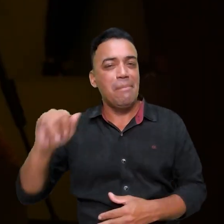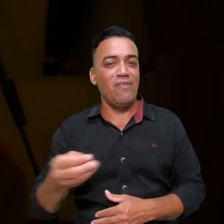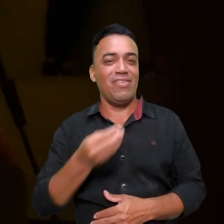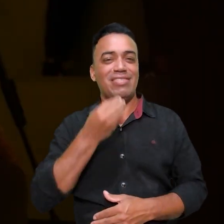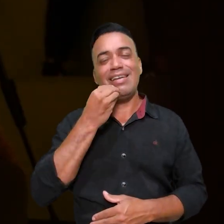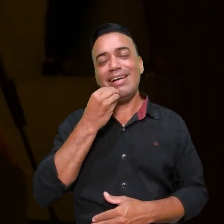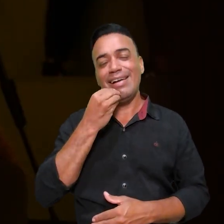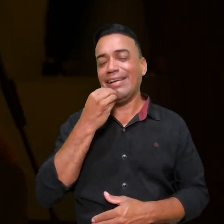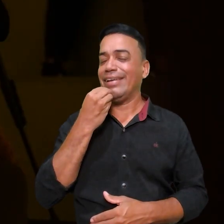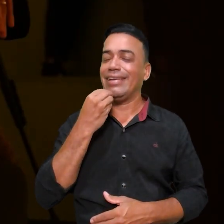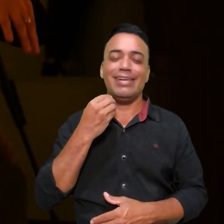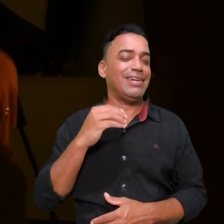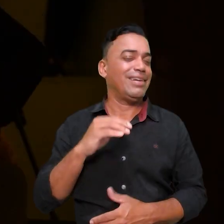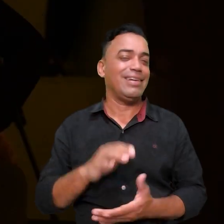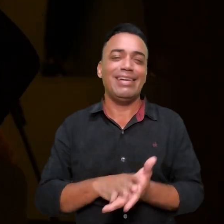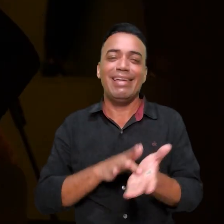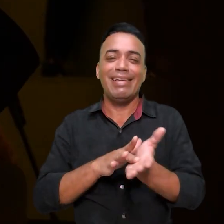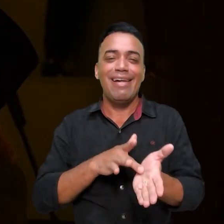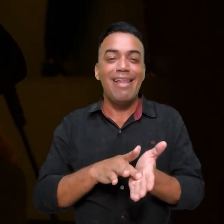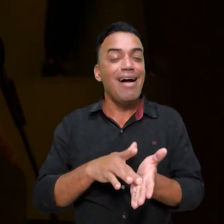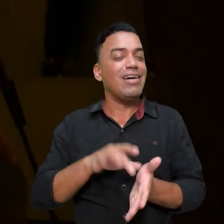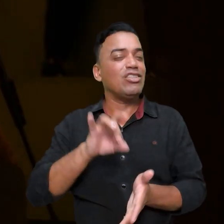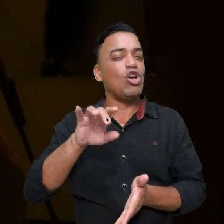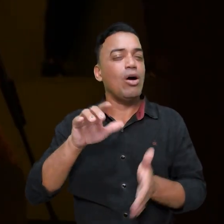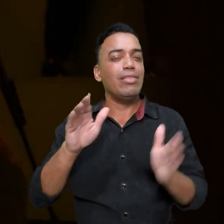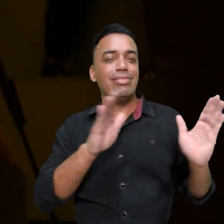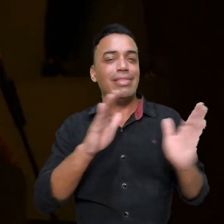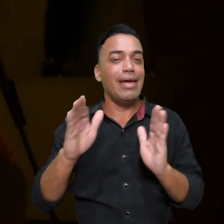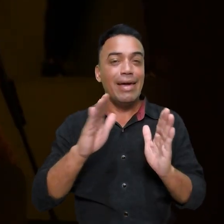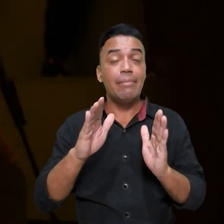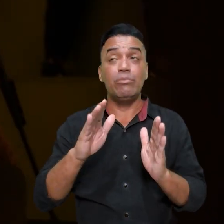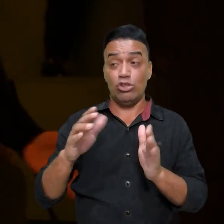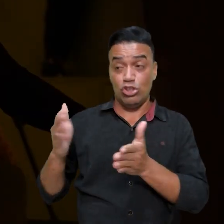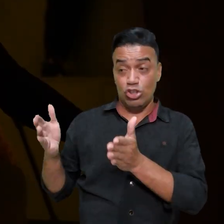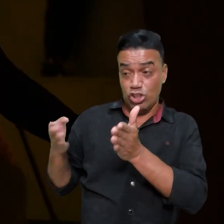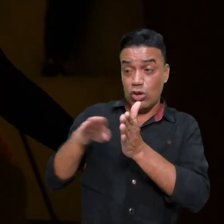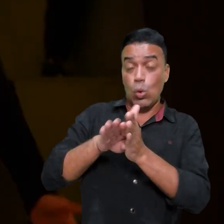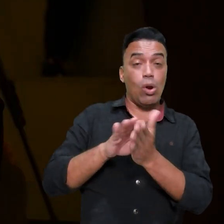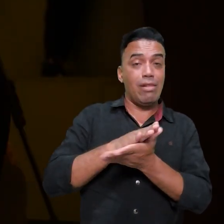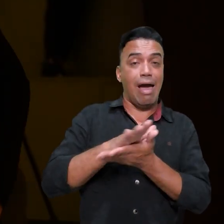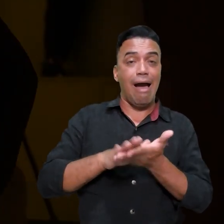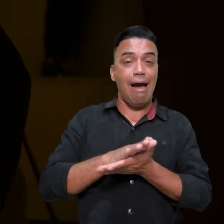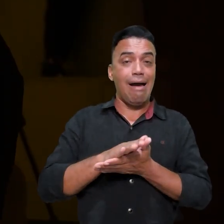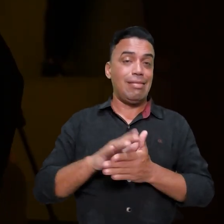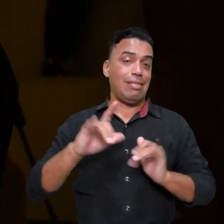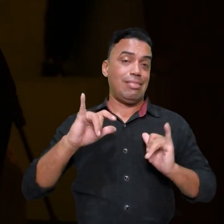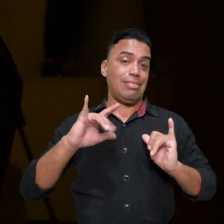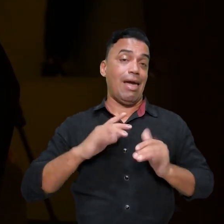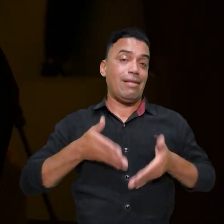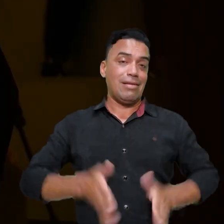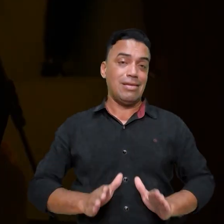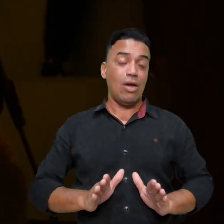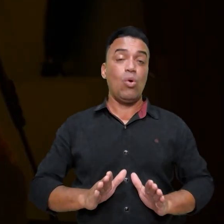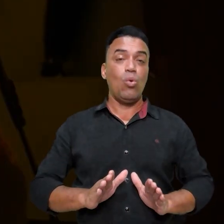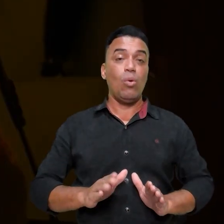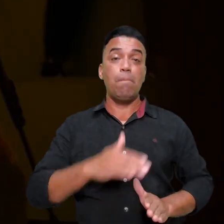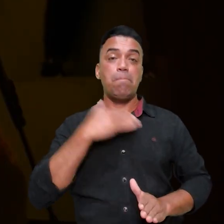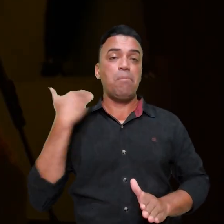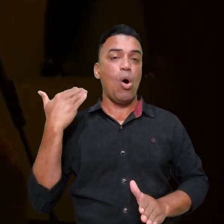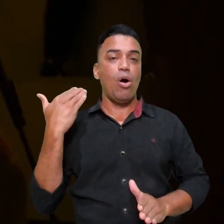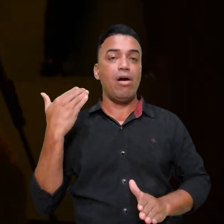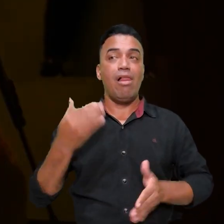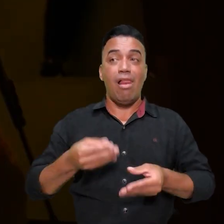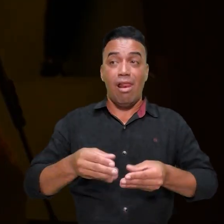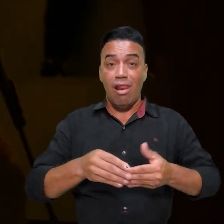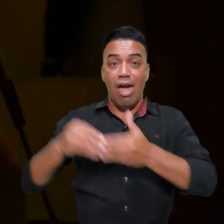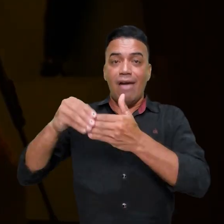ele está enganado, só veio passar uns dias. Quando chegou, nada trouxe, volta com as mãos vazias. Isso diz tudo. E